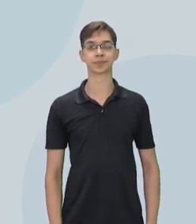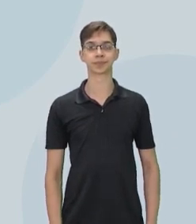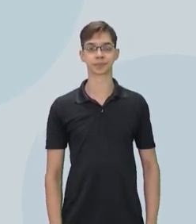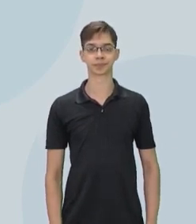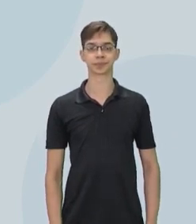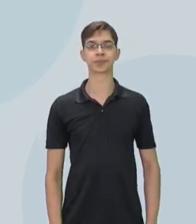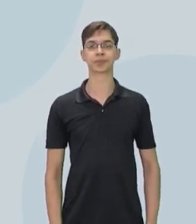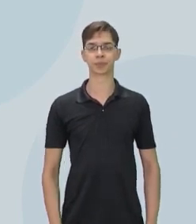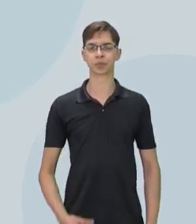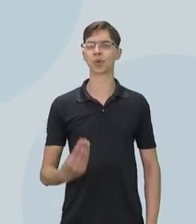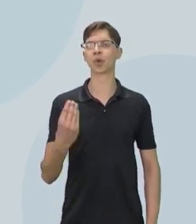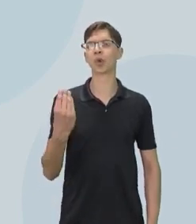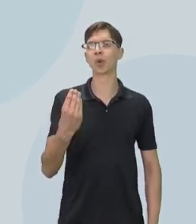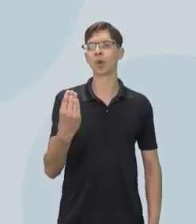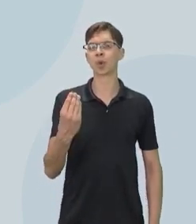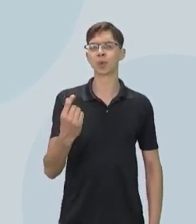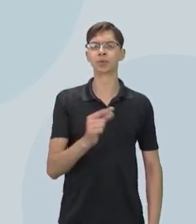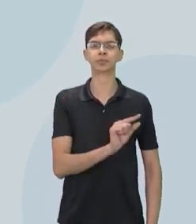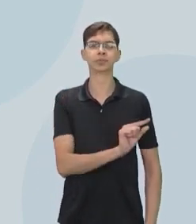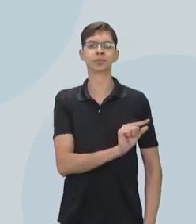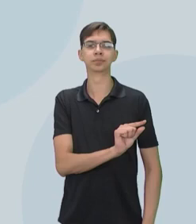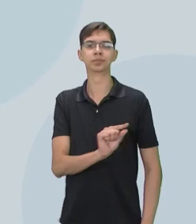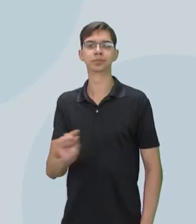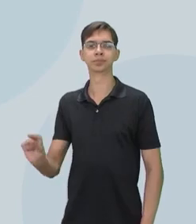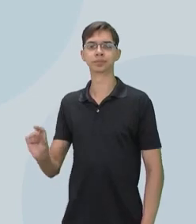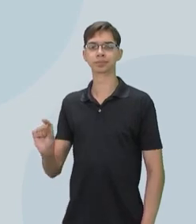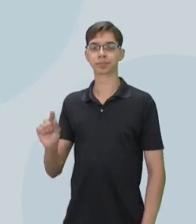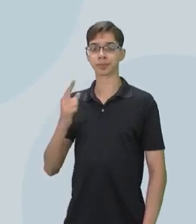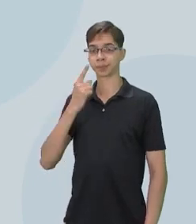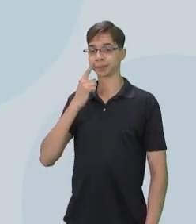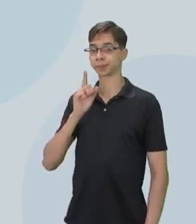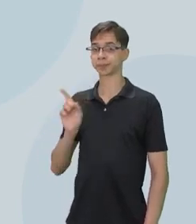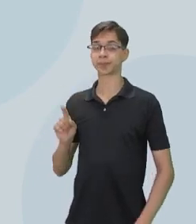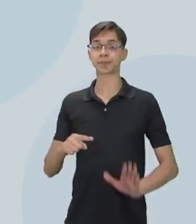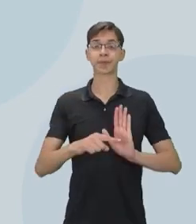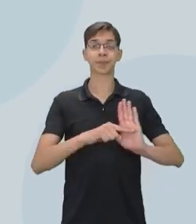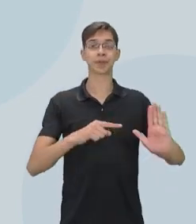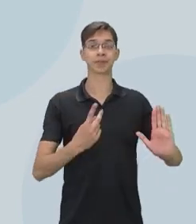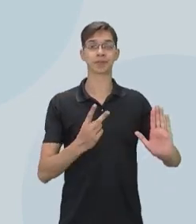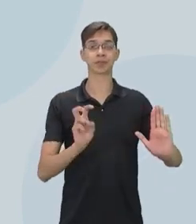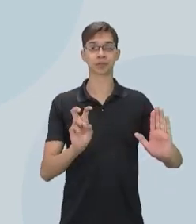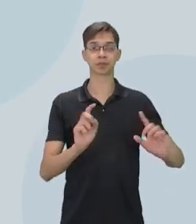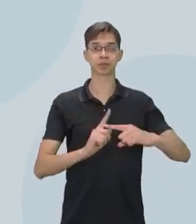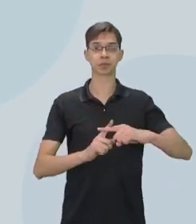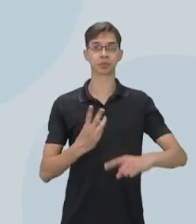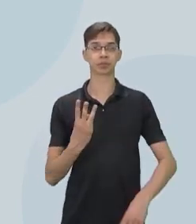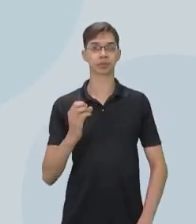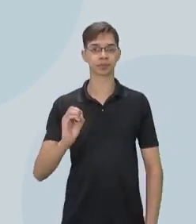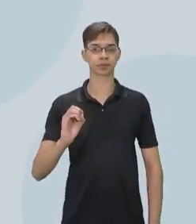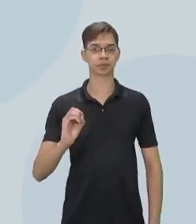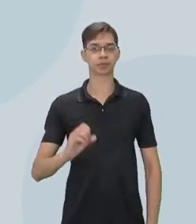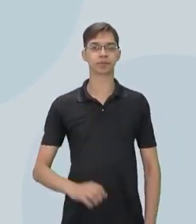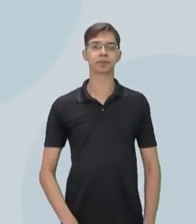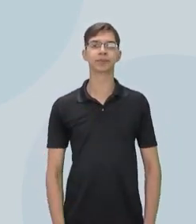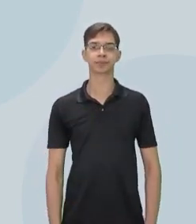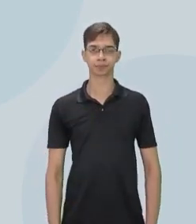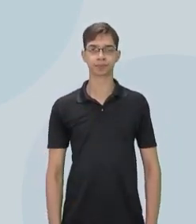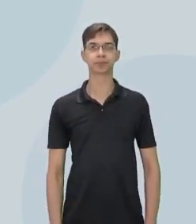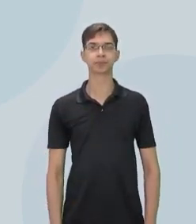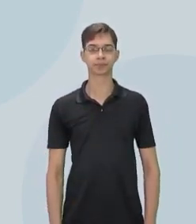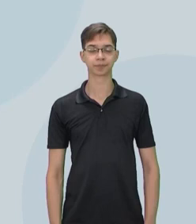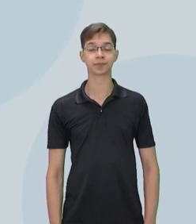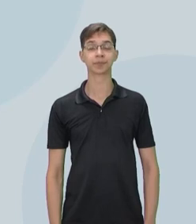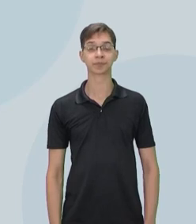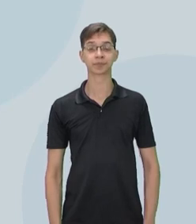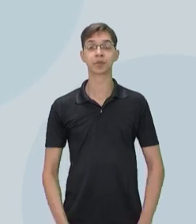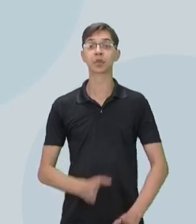E aí vai ficar menos 25 mais 30. E vou achar